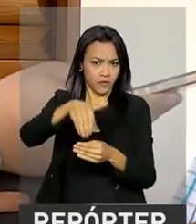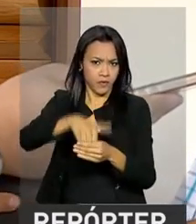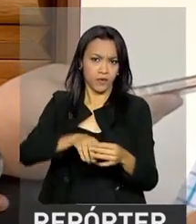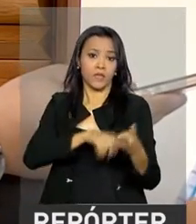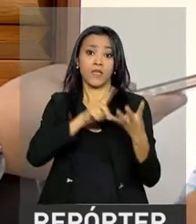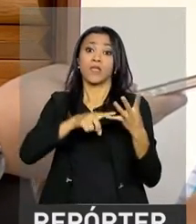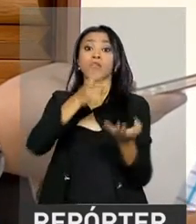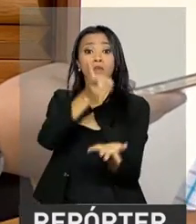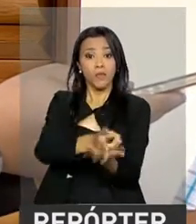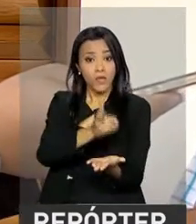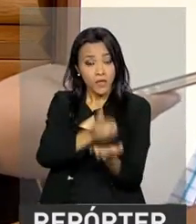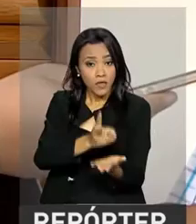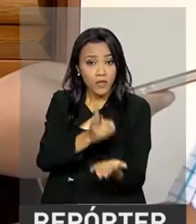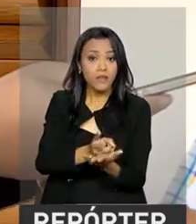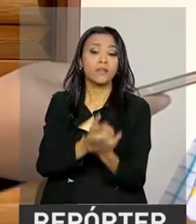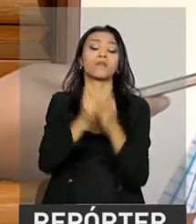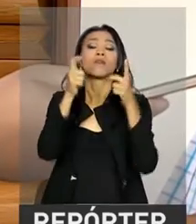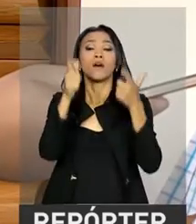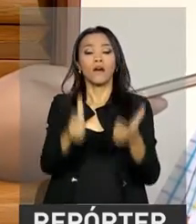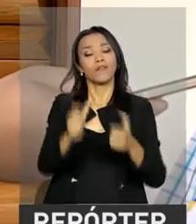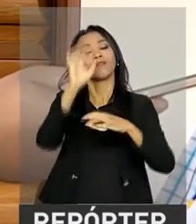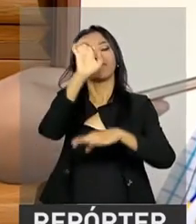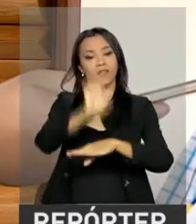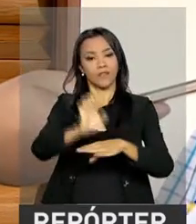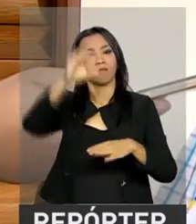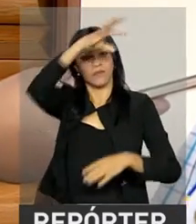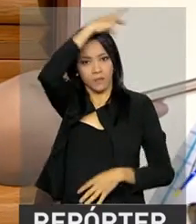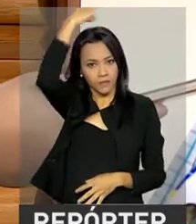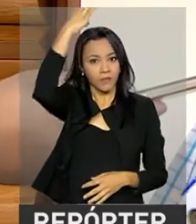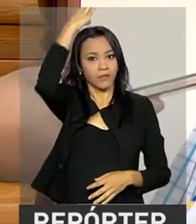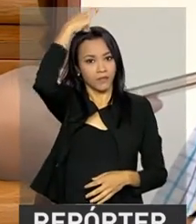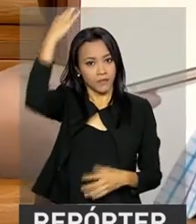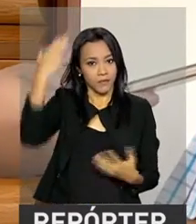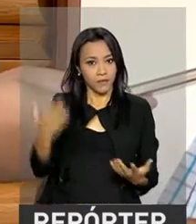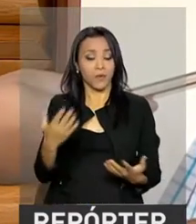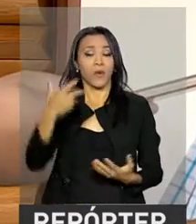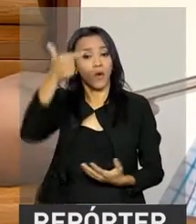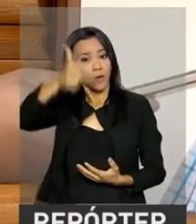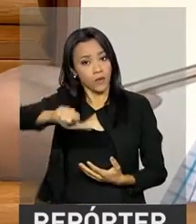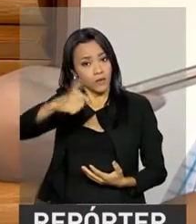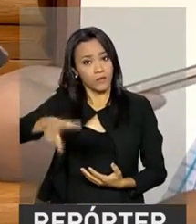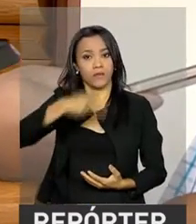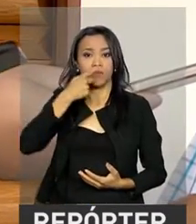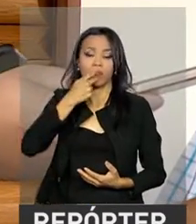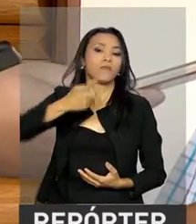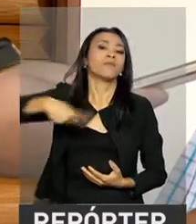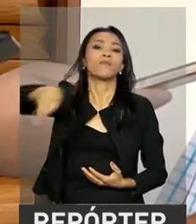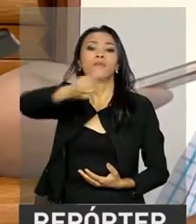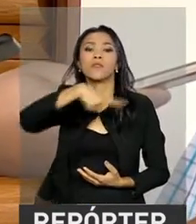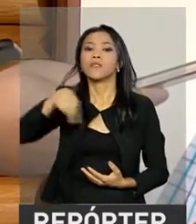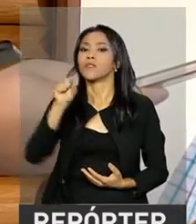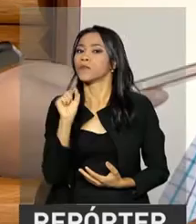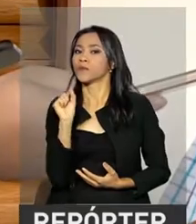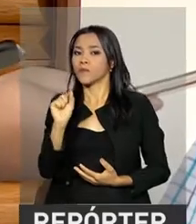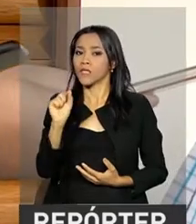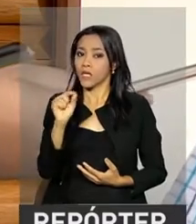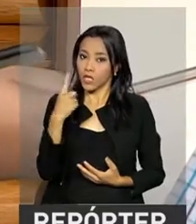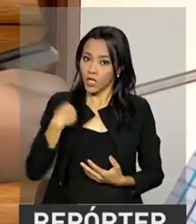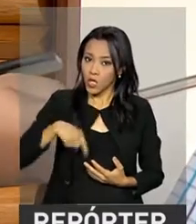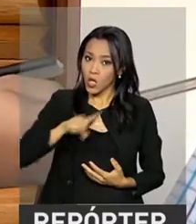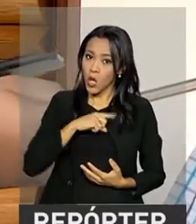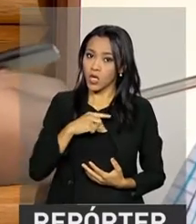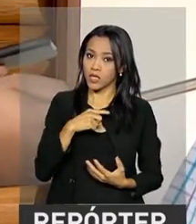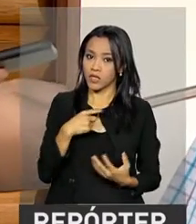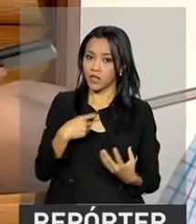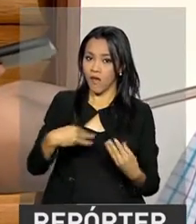o mesmo no caso do espírito santo e reitero nosso recado nós seremos inflexíveis